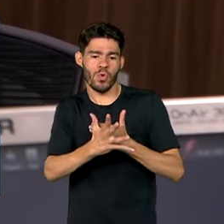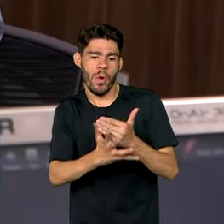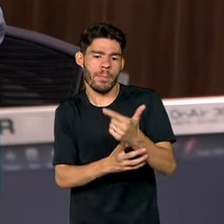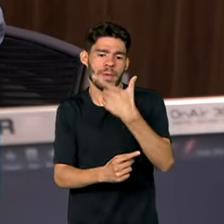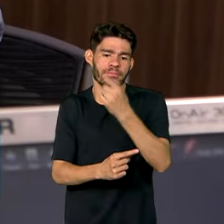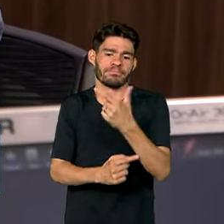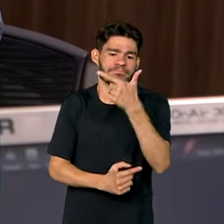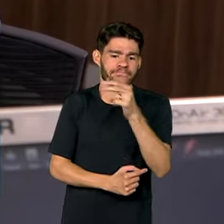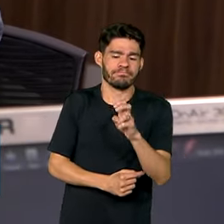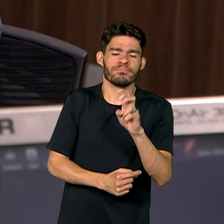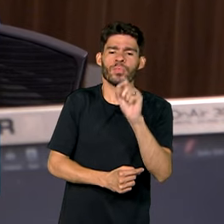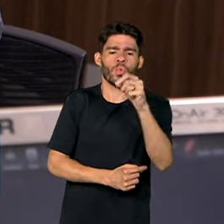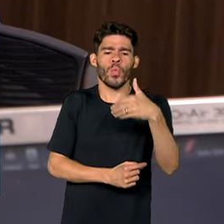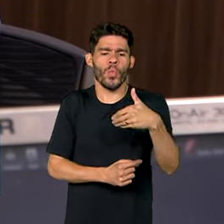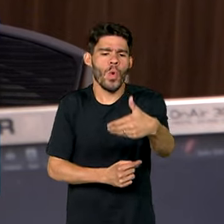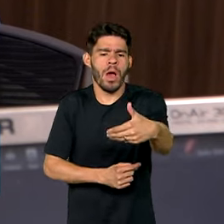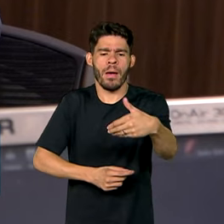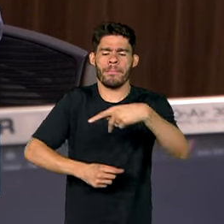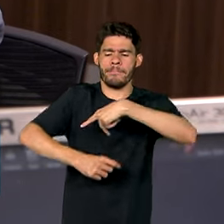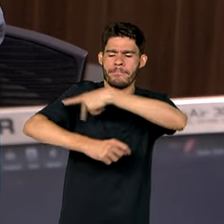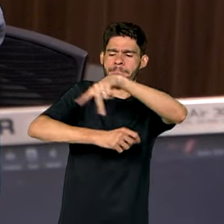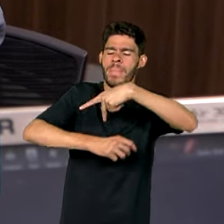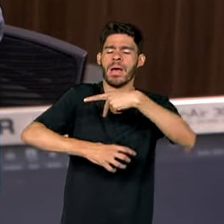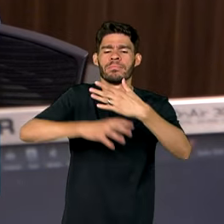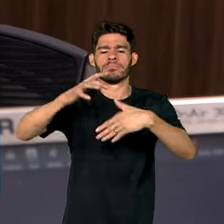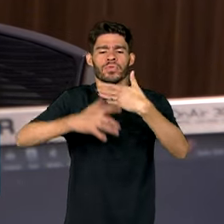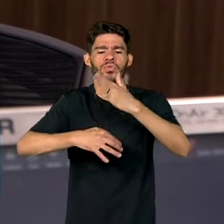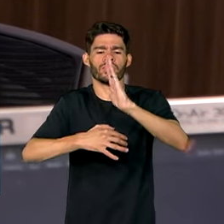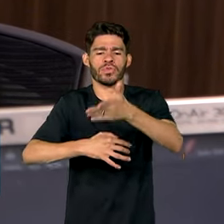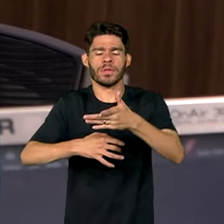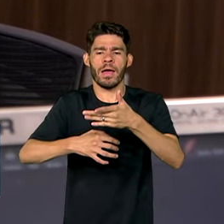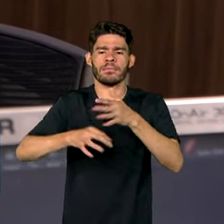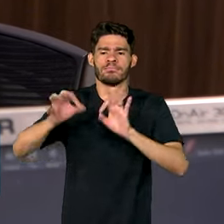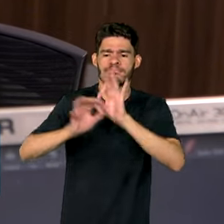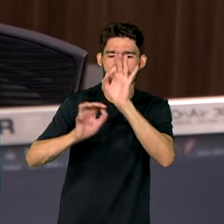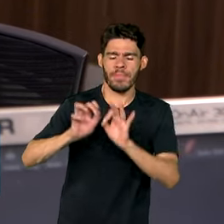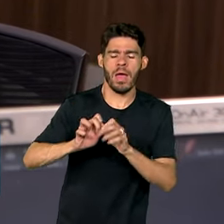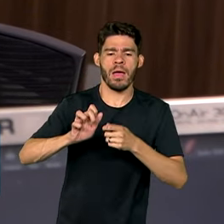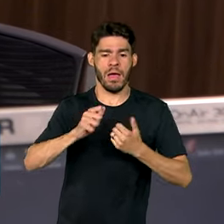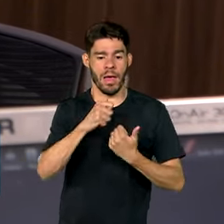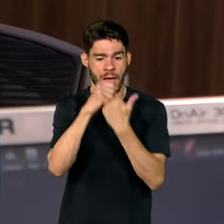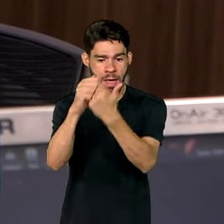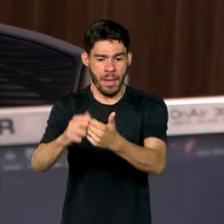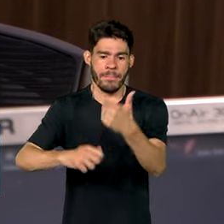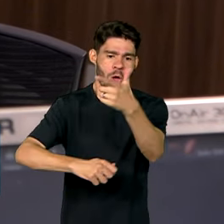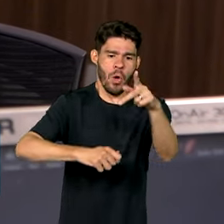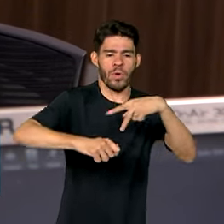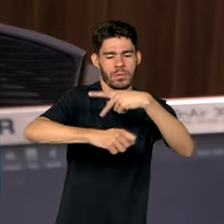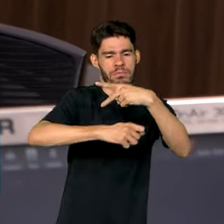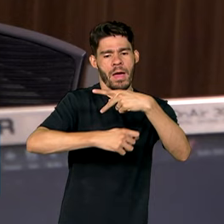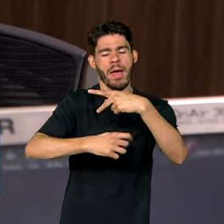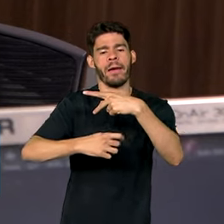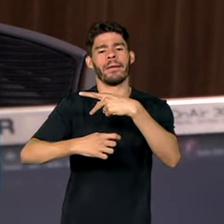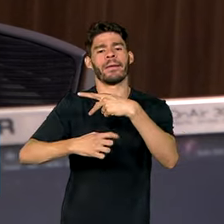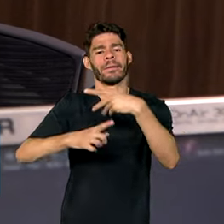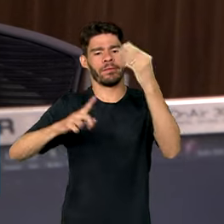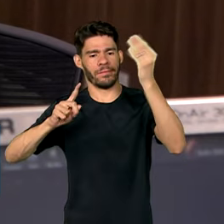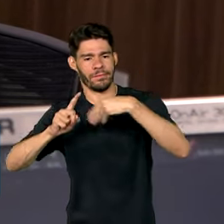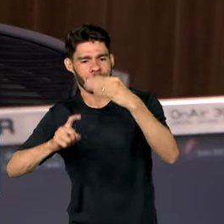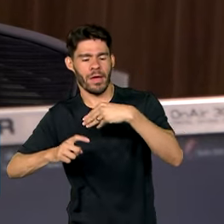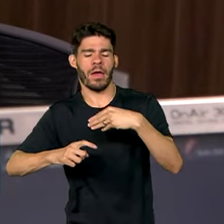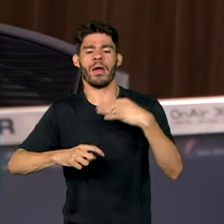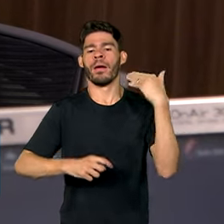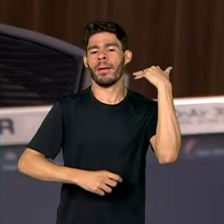2025 quanto os países desenvolvidos vão alocar Para apoiar os países em desenvolvimento e que que os